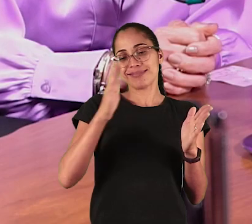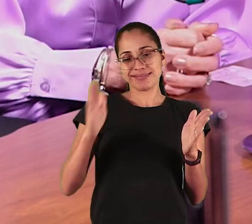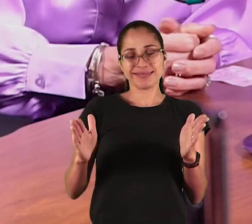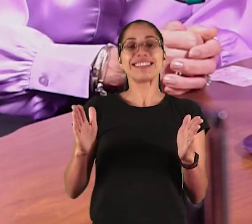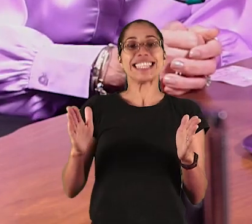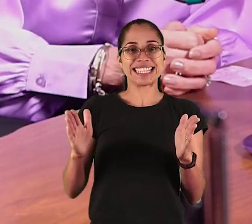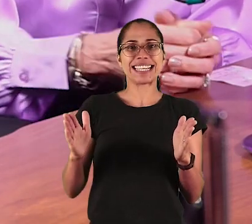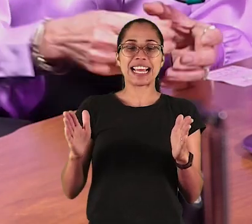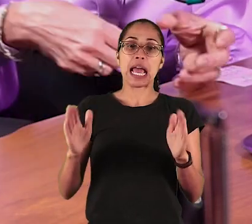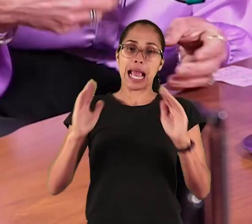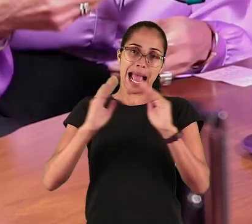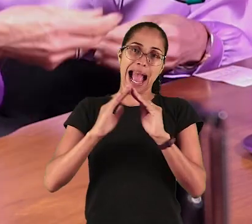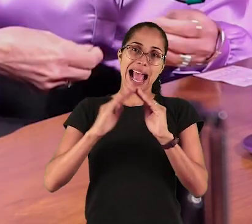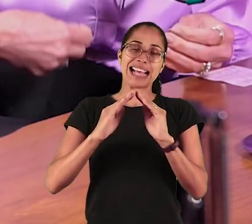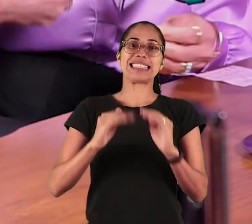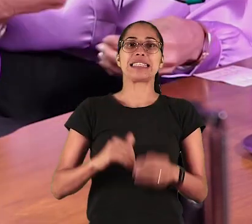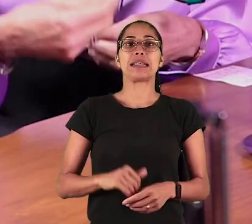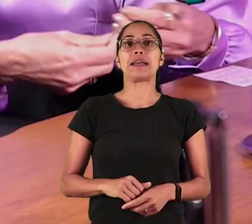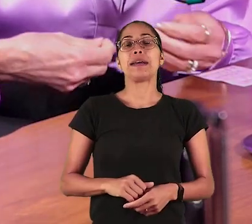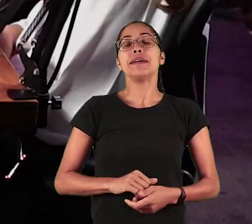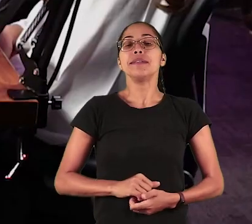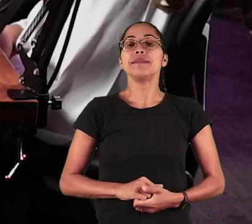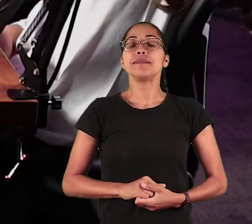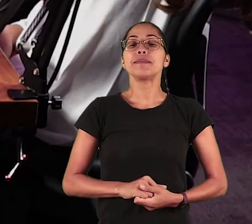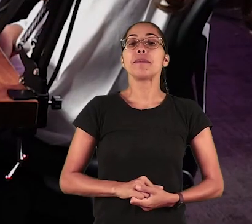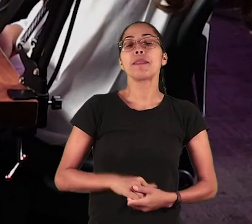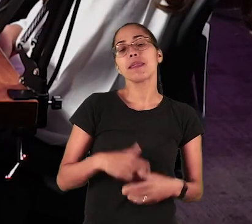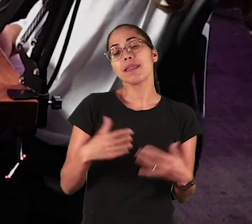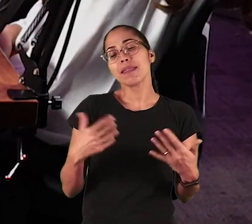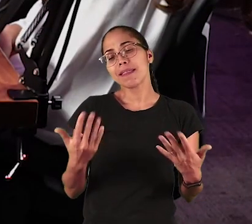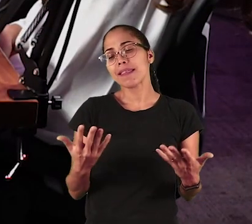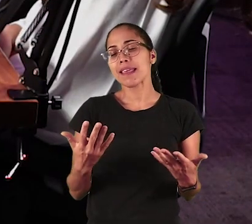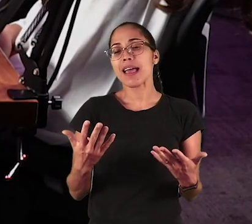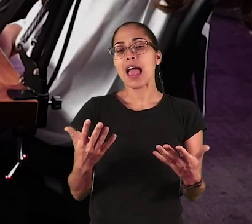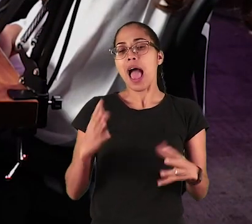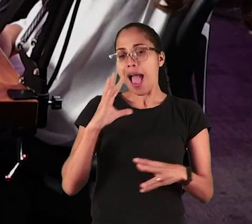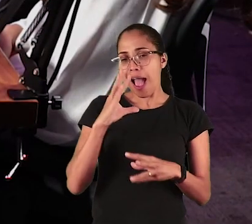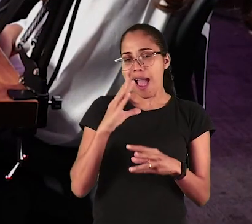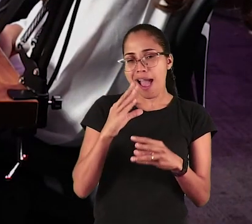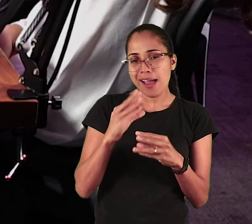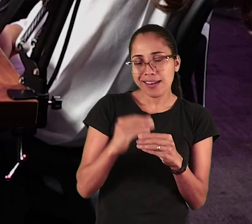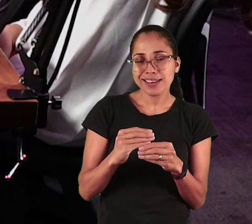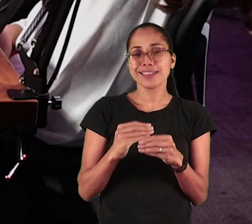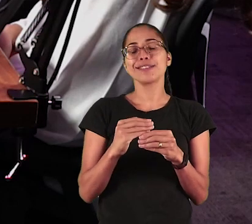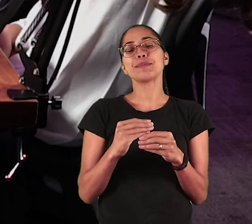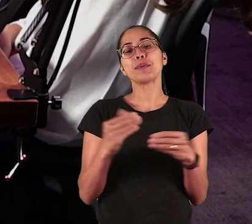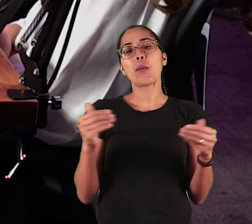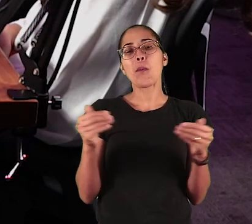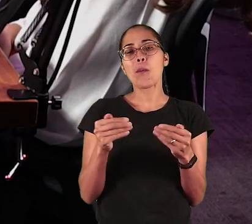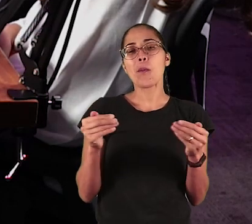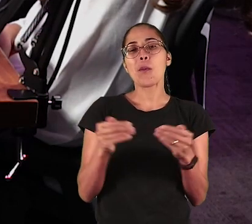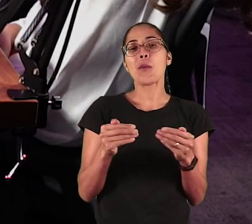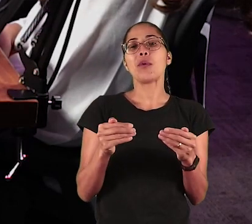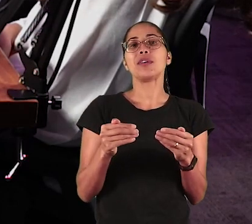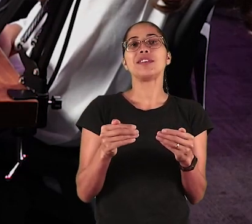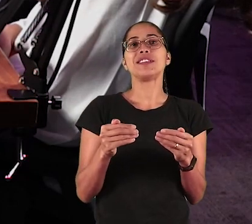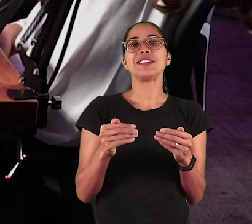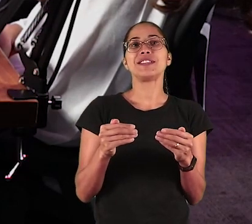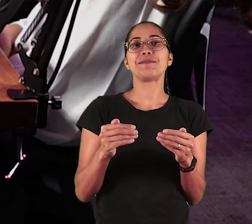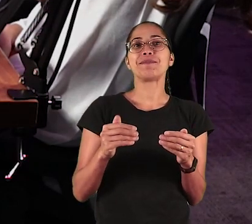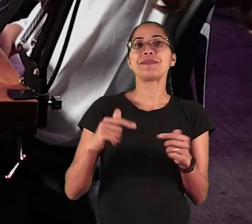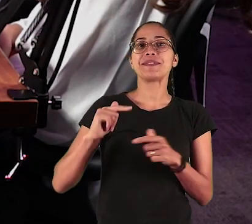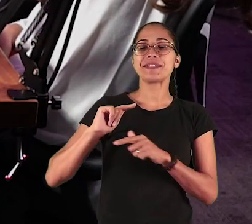em casa até para eu voltar a ter um estímulo também então acho que assim o resumidamente Hoje eu tô num